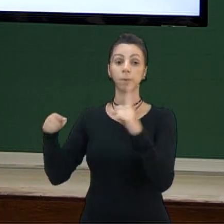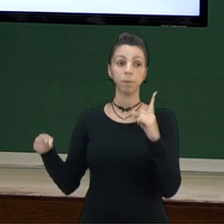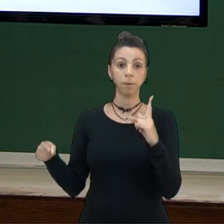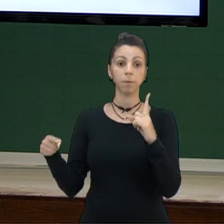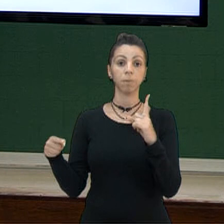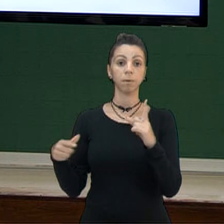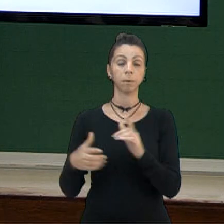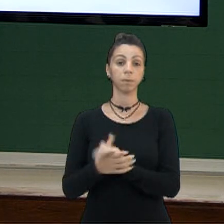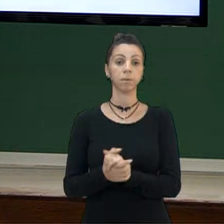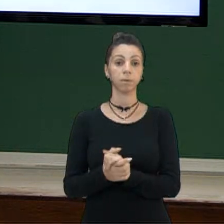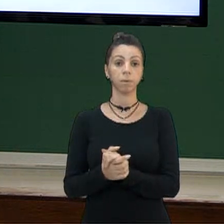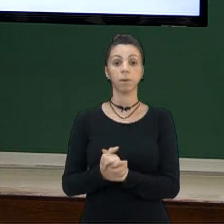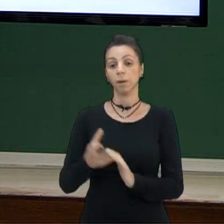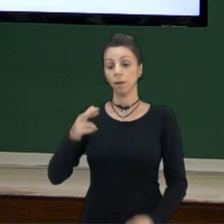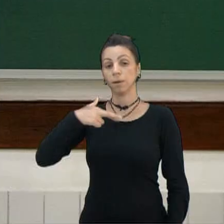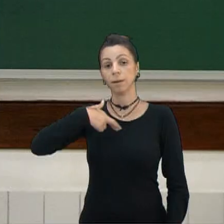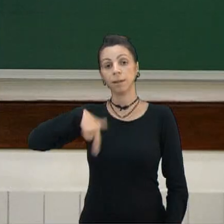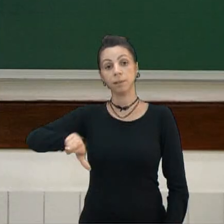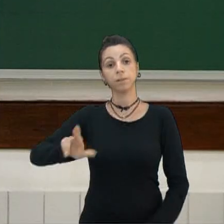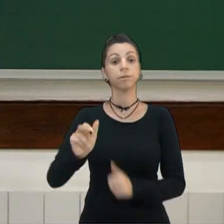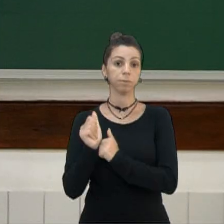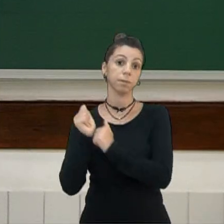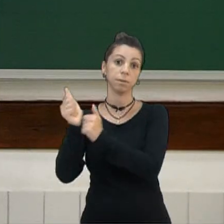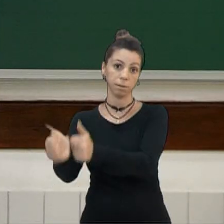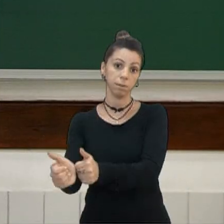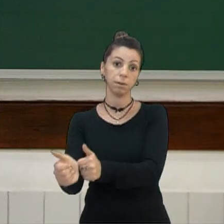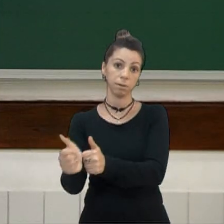né, a religião de ser seguida.